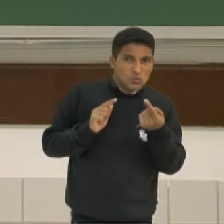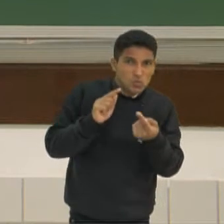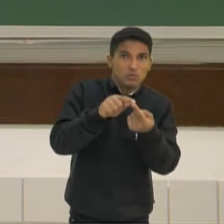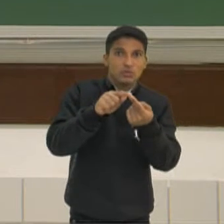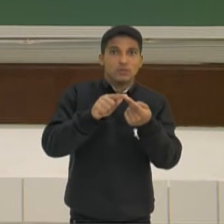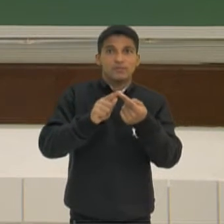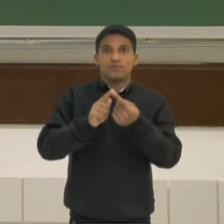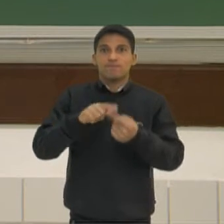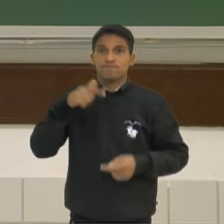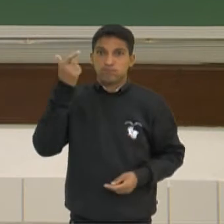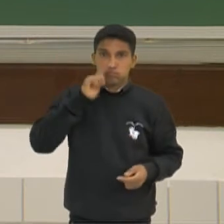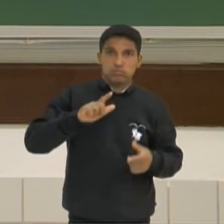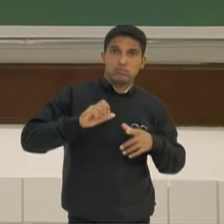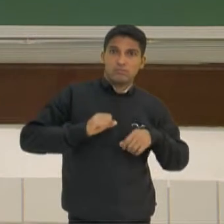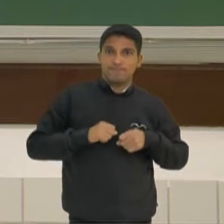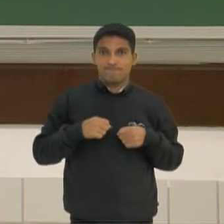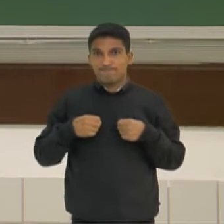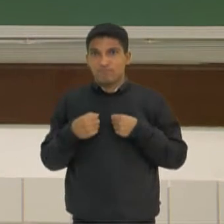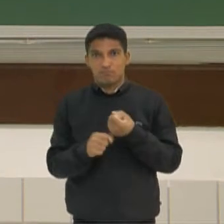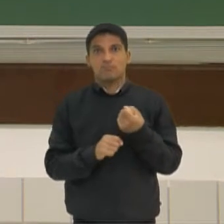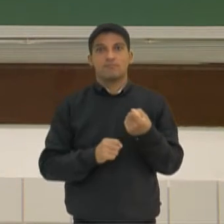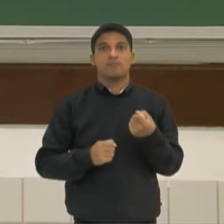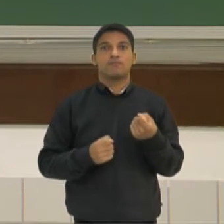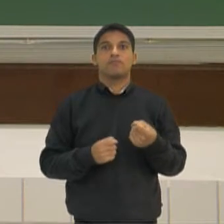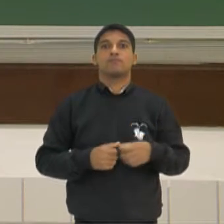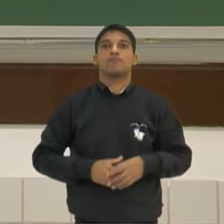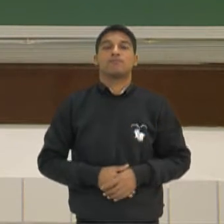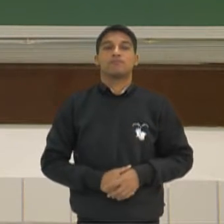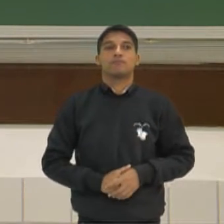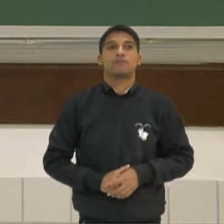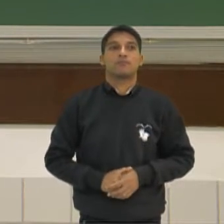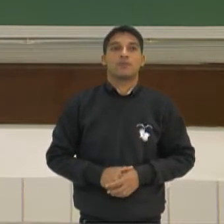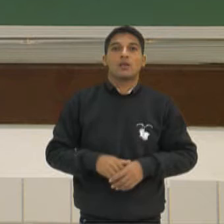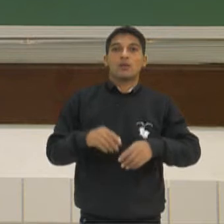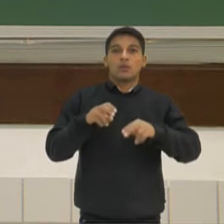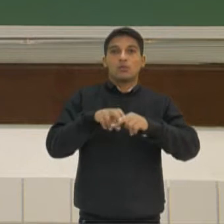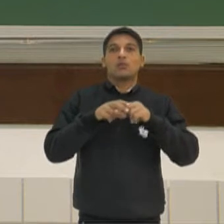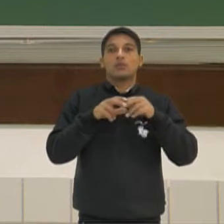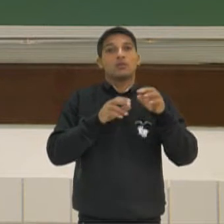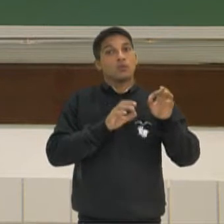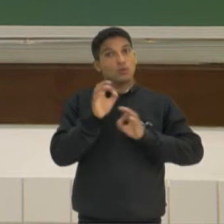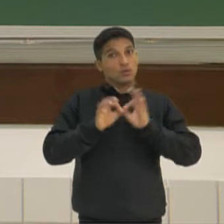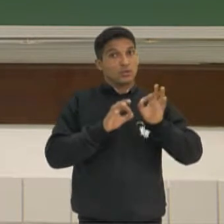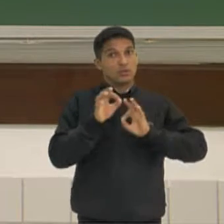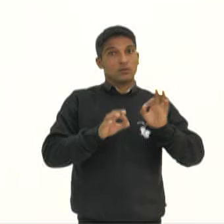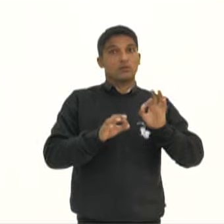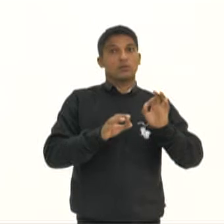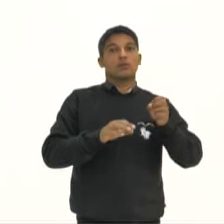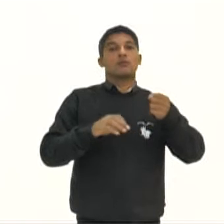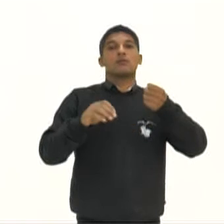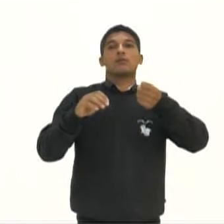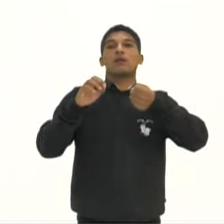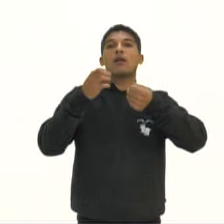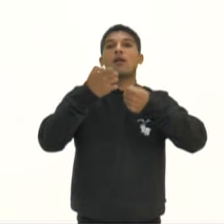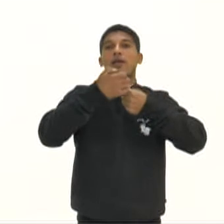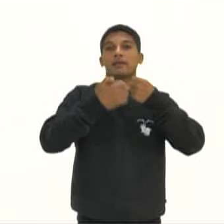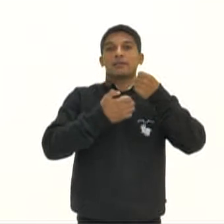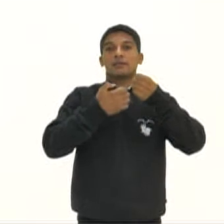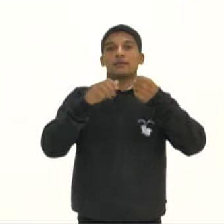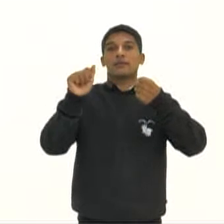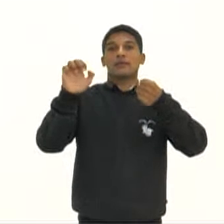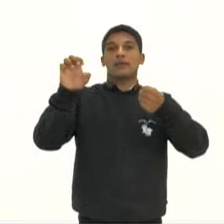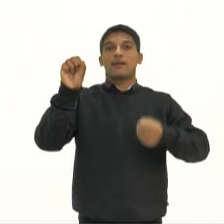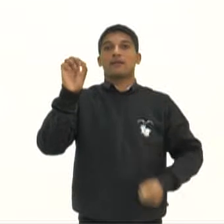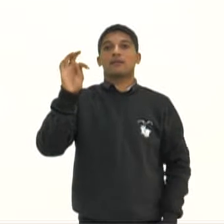nesse momento em que se organiza o Estado árabe-muçulmano. E nós vamos ter aqui, então, uma concepção importante